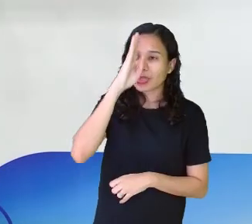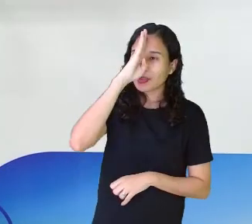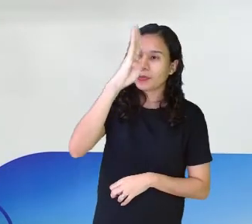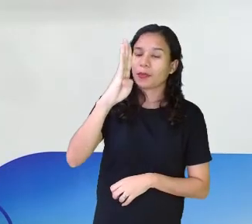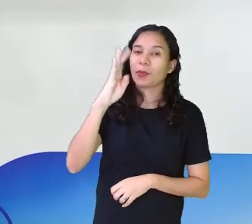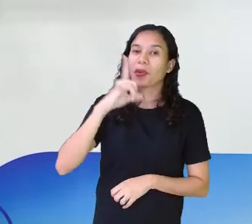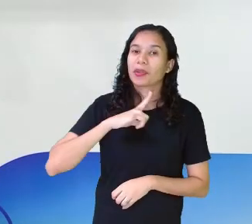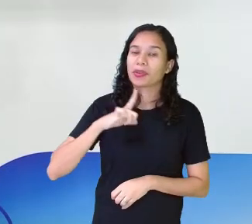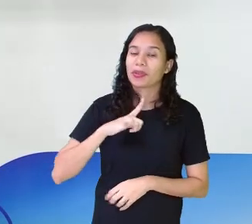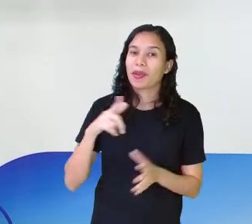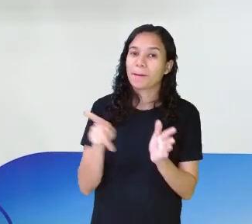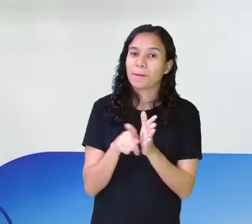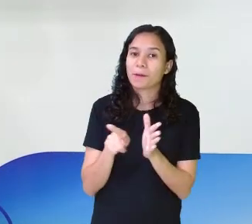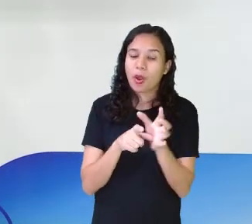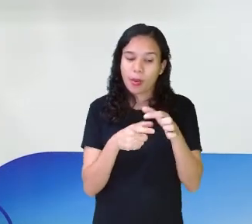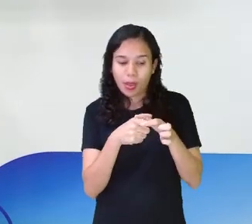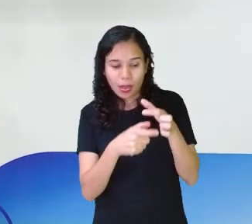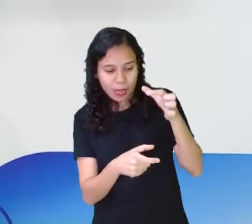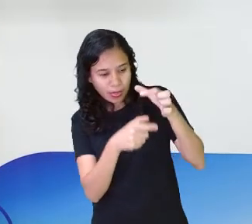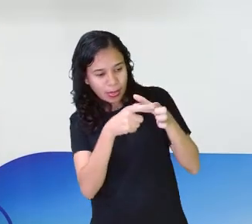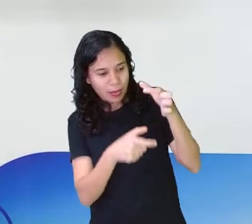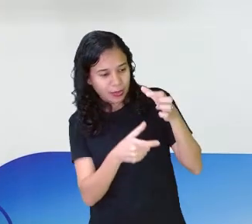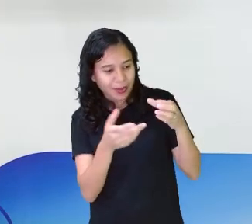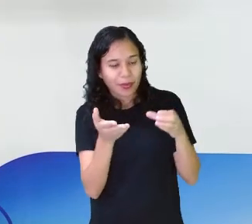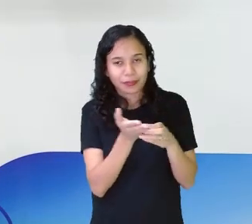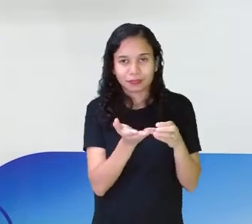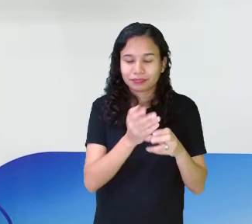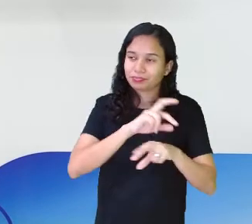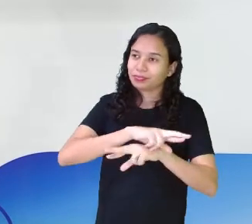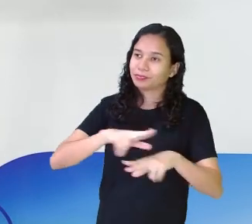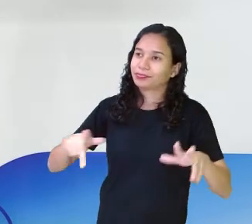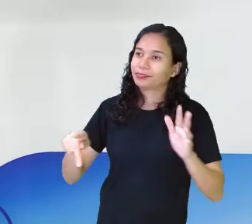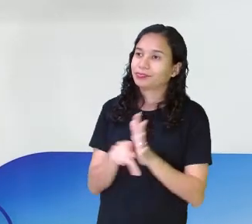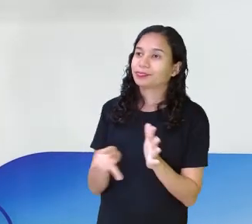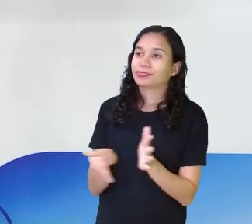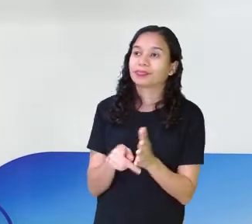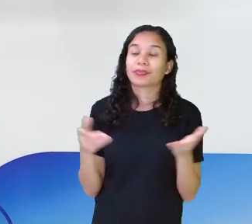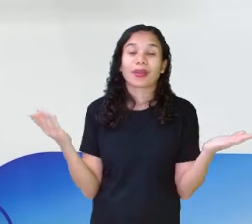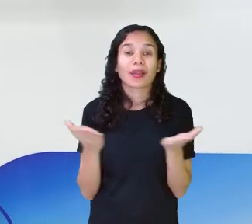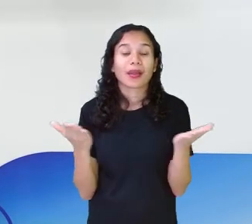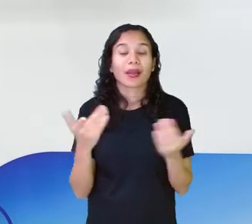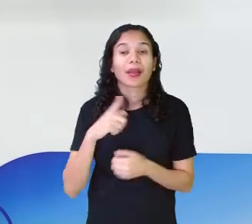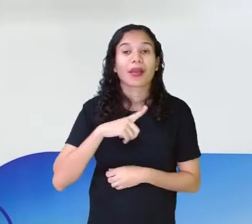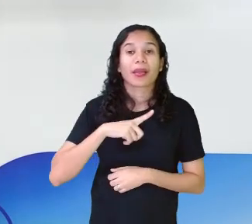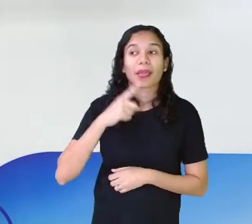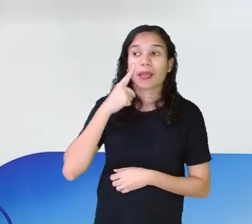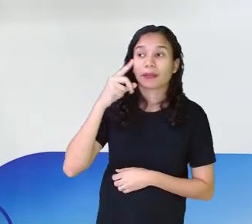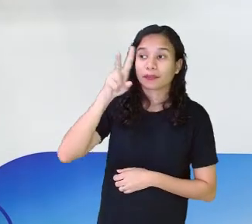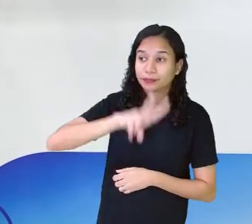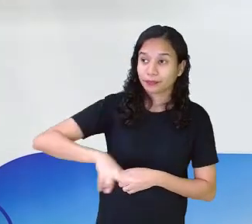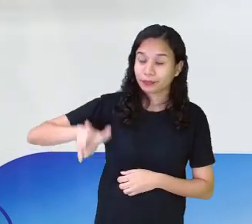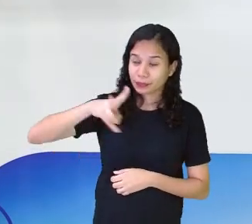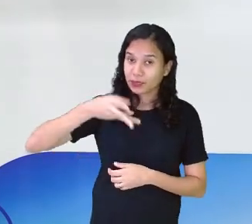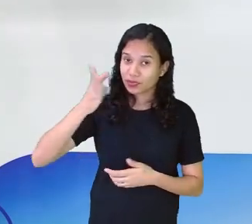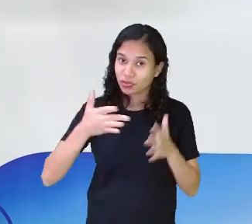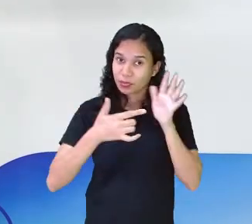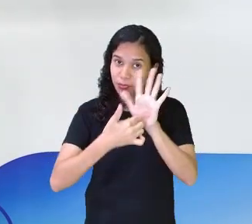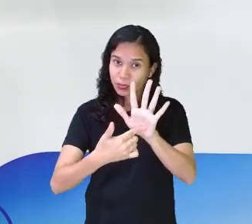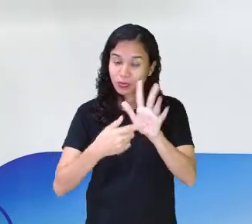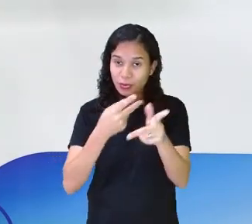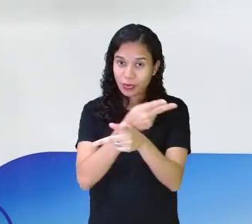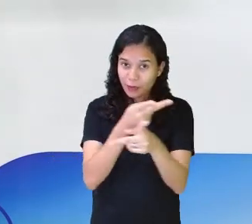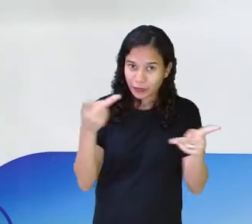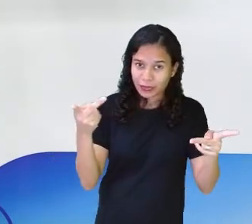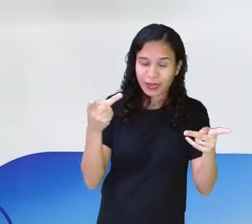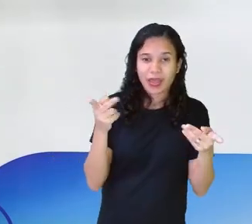Principalmente naquelas latinhas, né? De ervilha, de molho de tomate. E aqui tem a planificação, né? Que eu já mostrei para